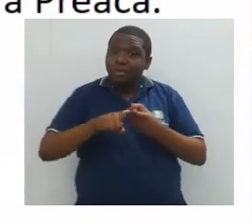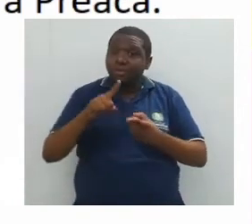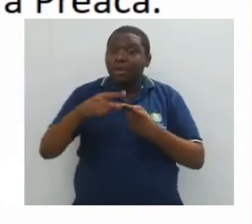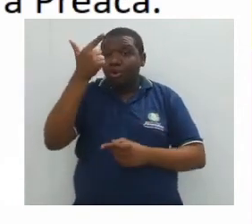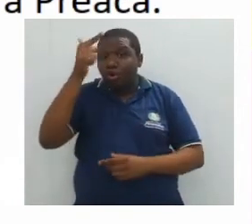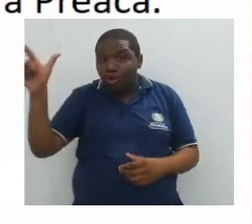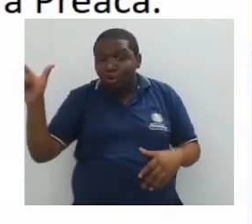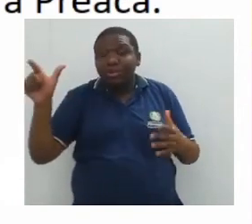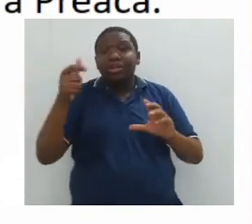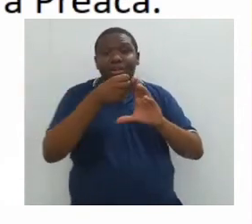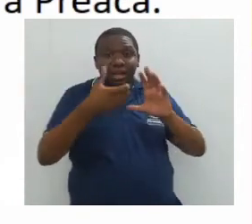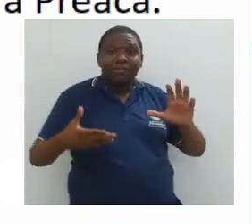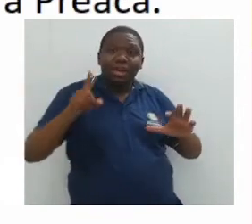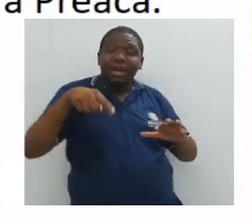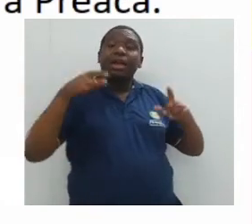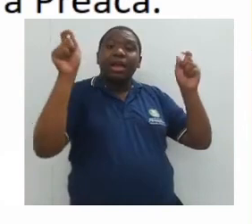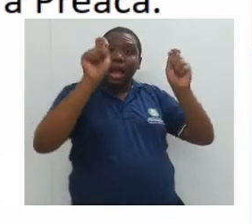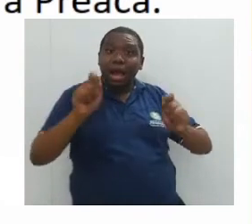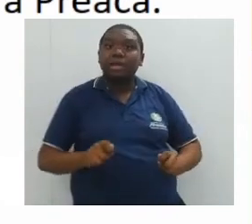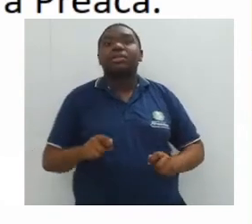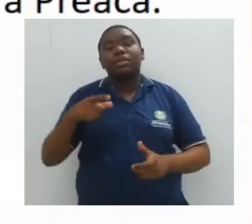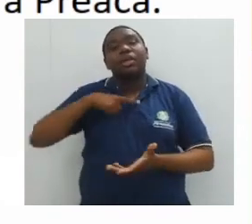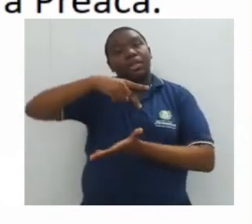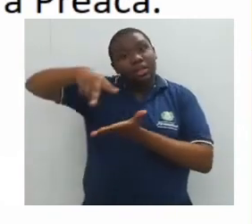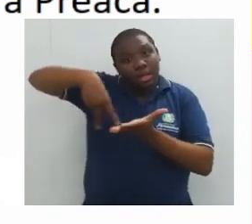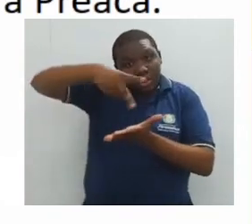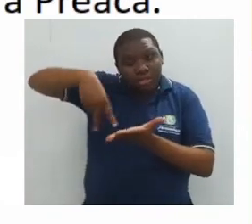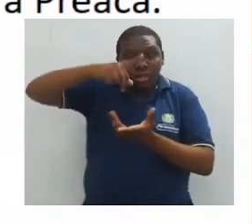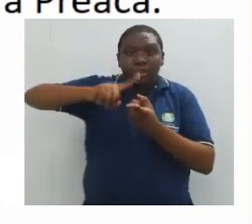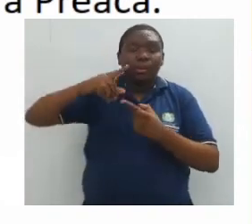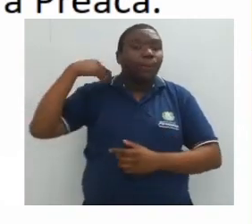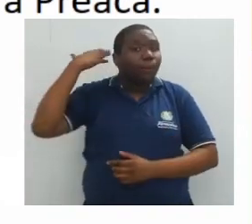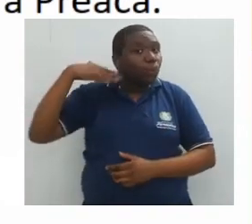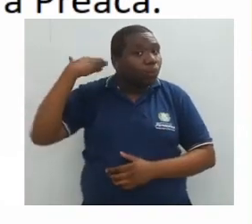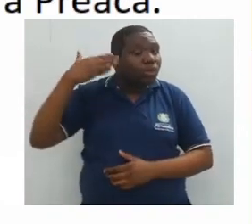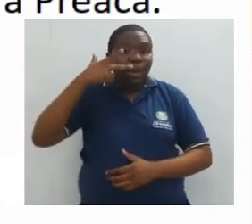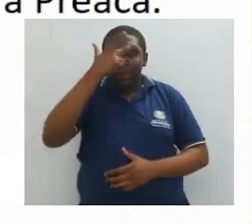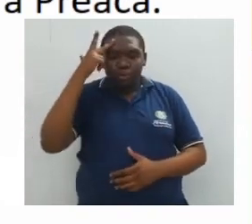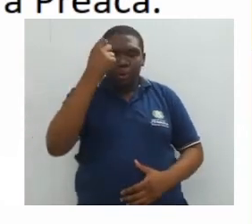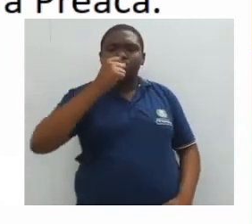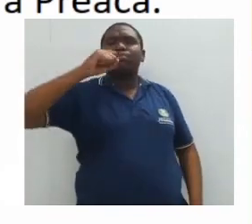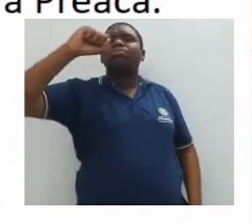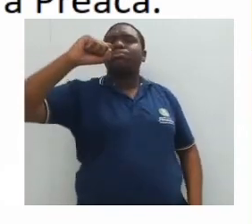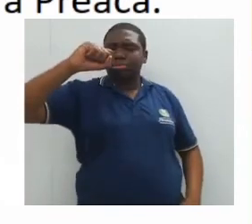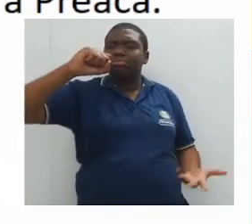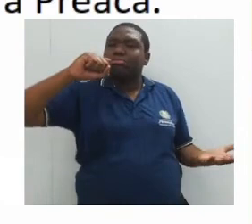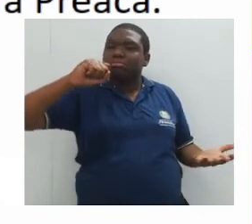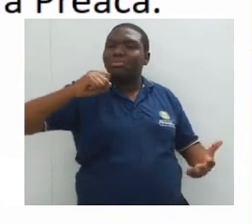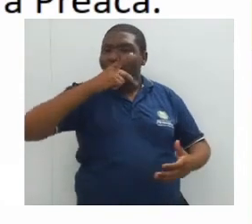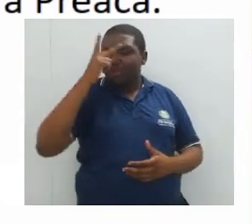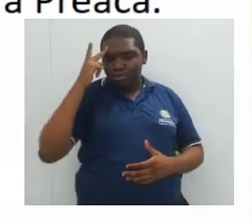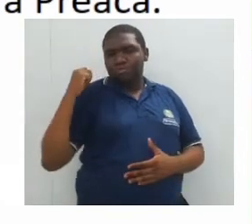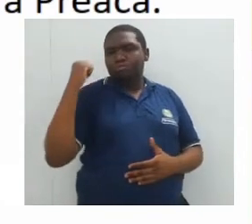característica é a performance artística. Reúne dança e música com narrativa de guerreiros e heróis de caboclo.